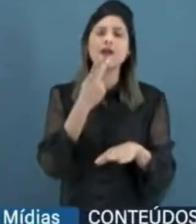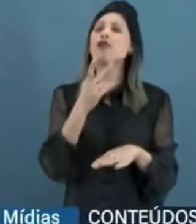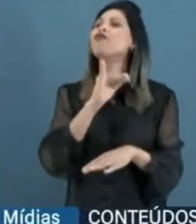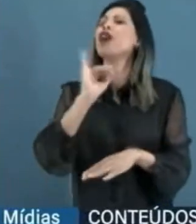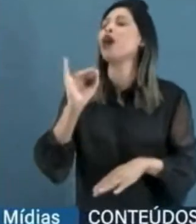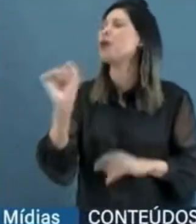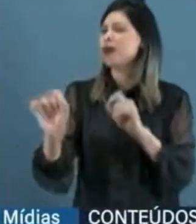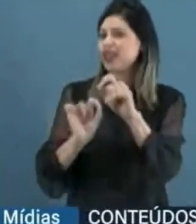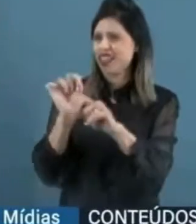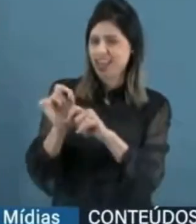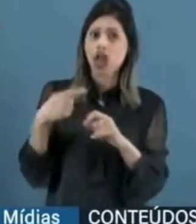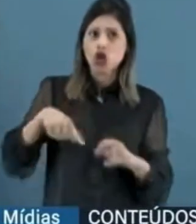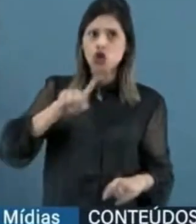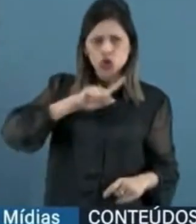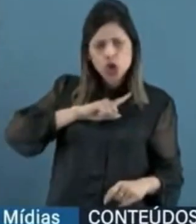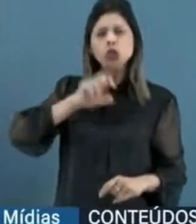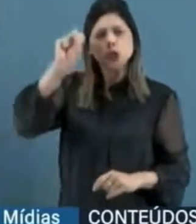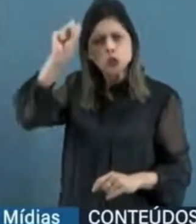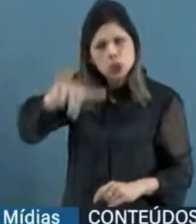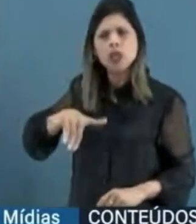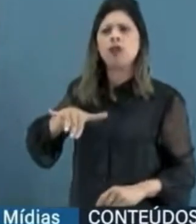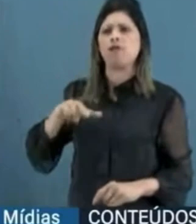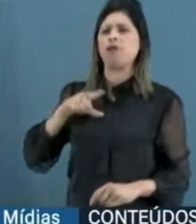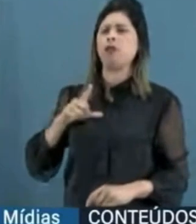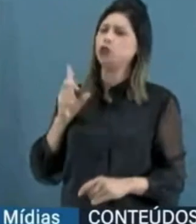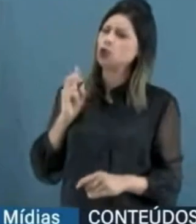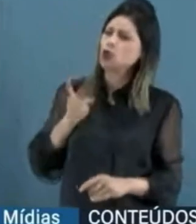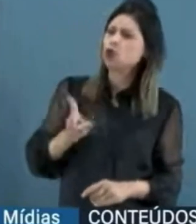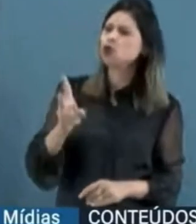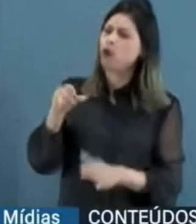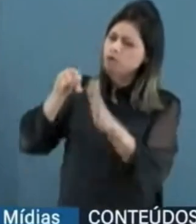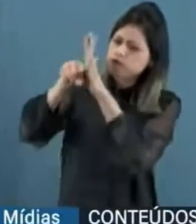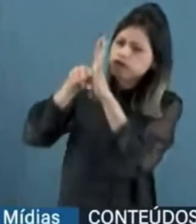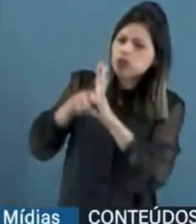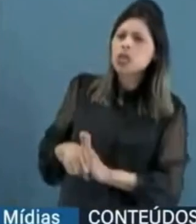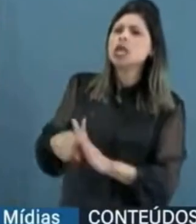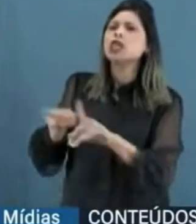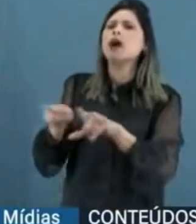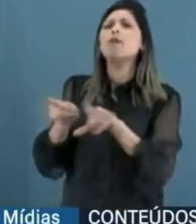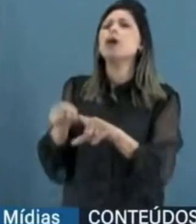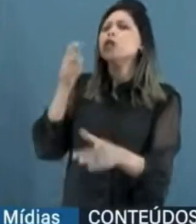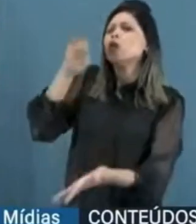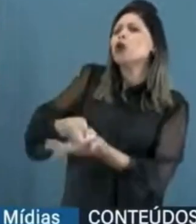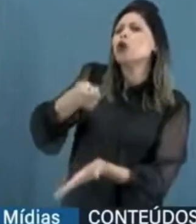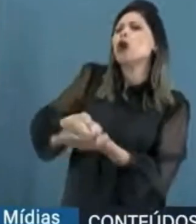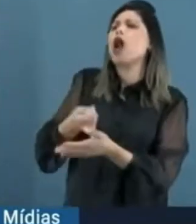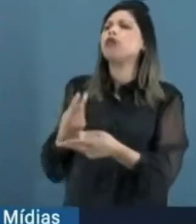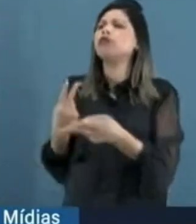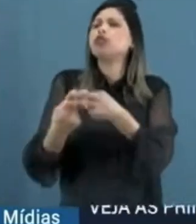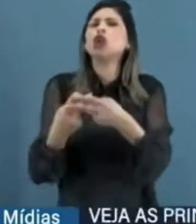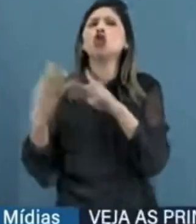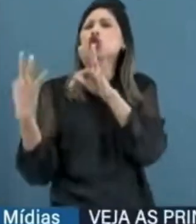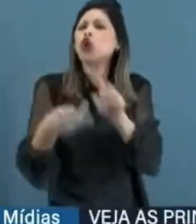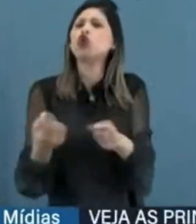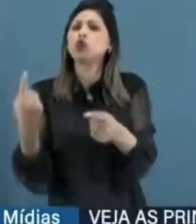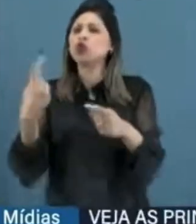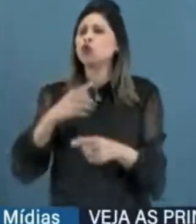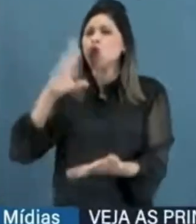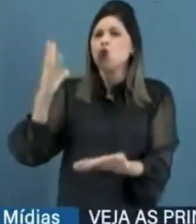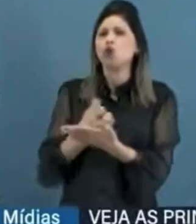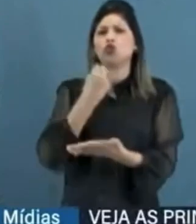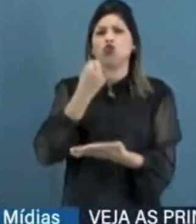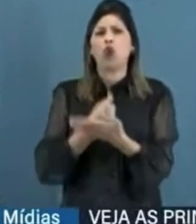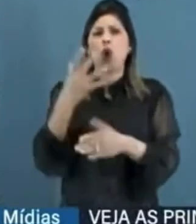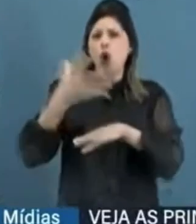senadora, que nós vamos contribuir, sim, para as investigações e responsabilizações dos golpes contra a democracia, porque nós